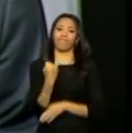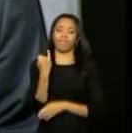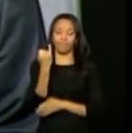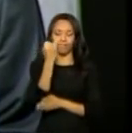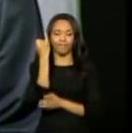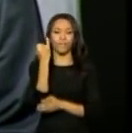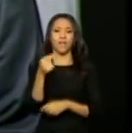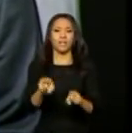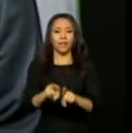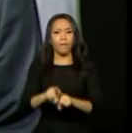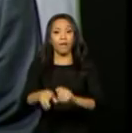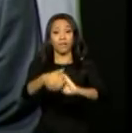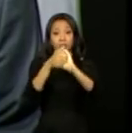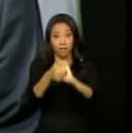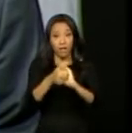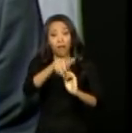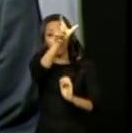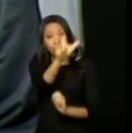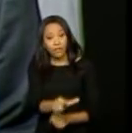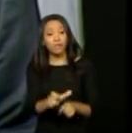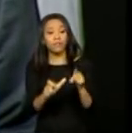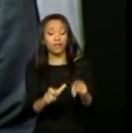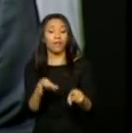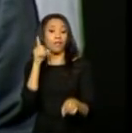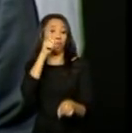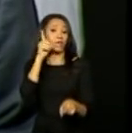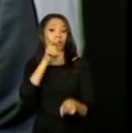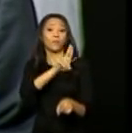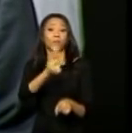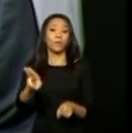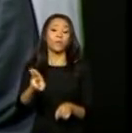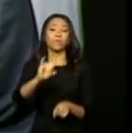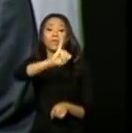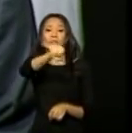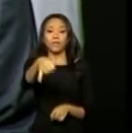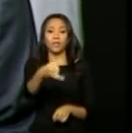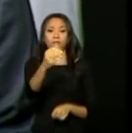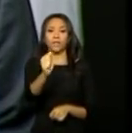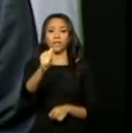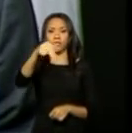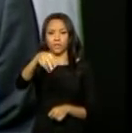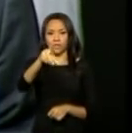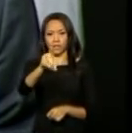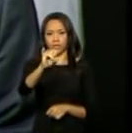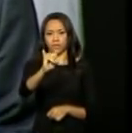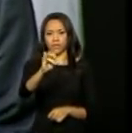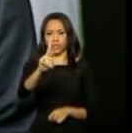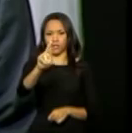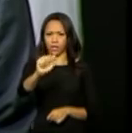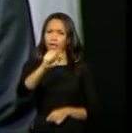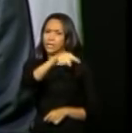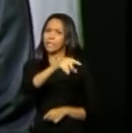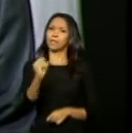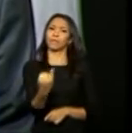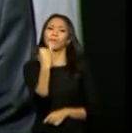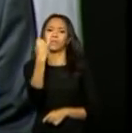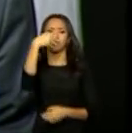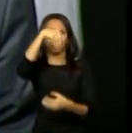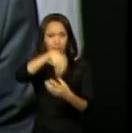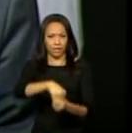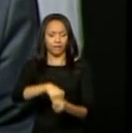Queria saudar também a deputada Jandira Fegali, que é um bastião da cultura dentro do Parlamento.